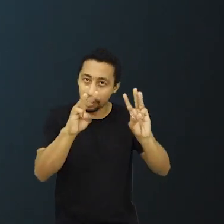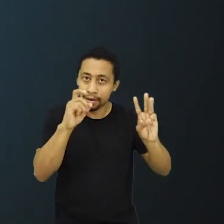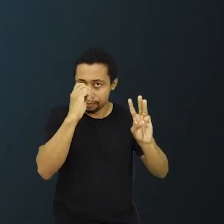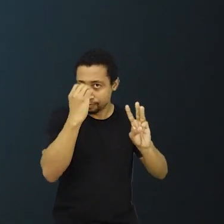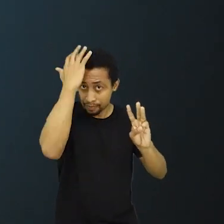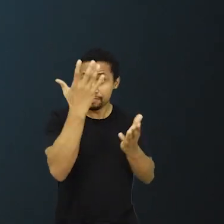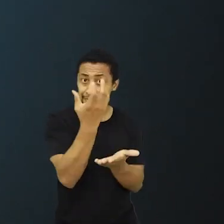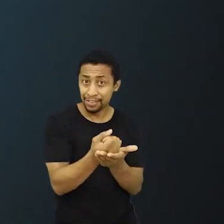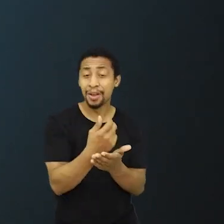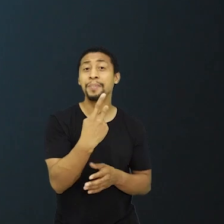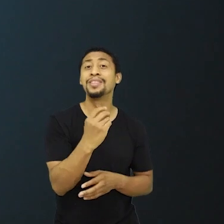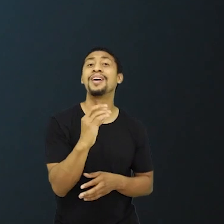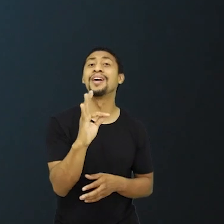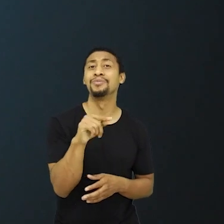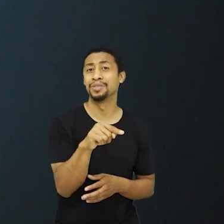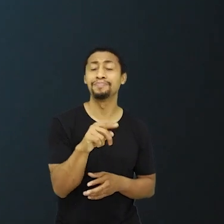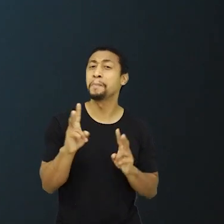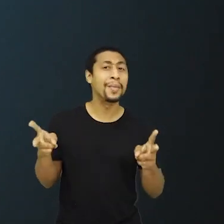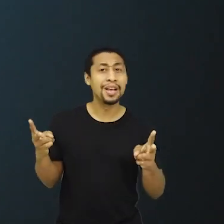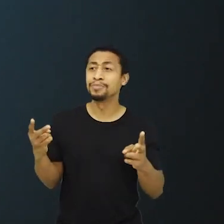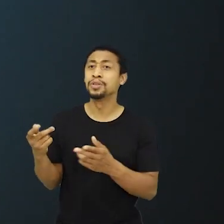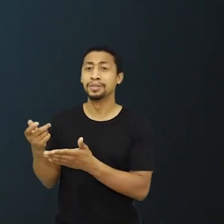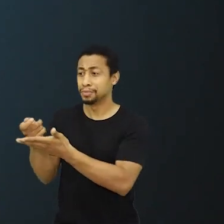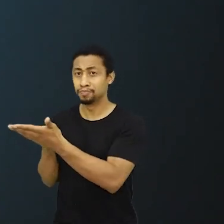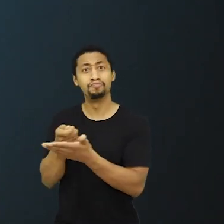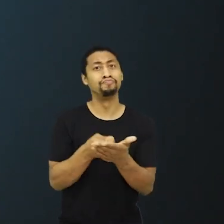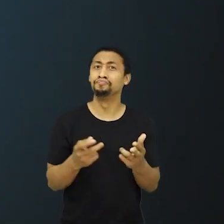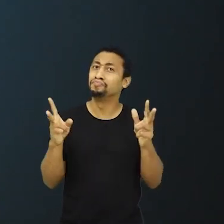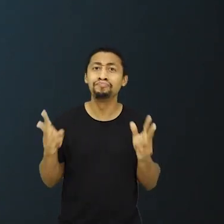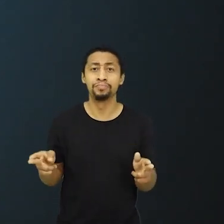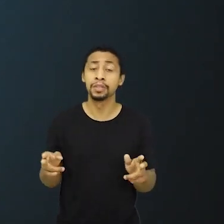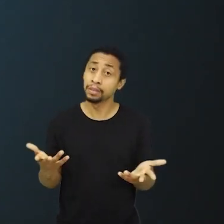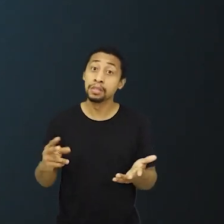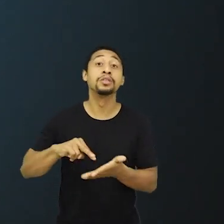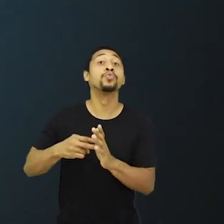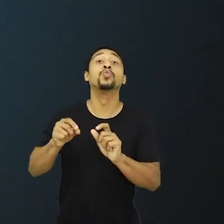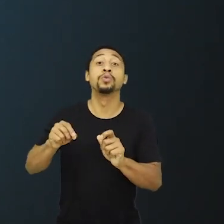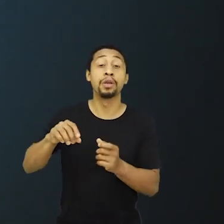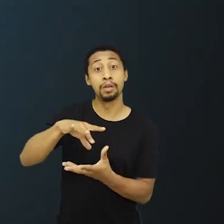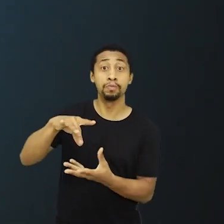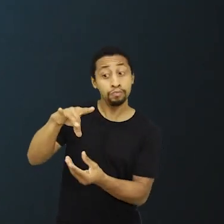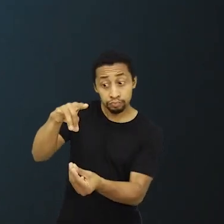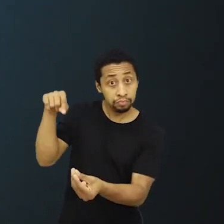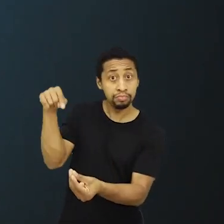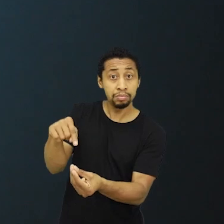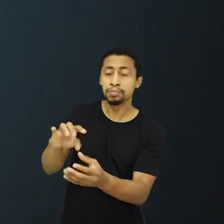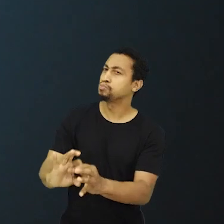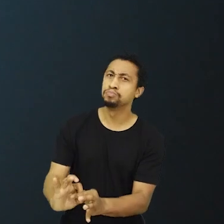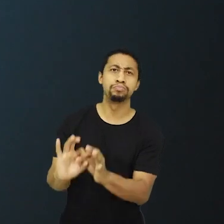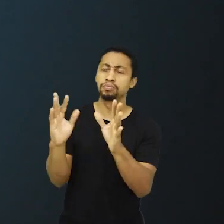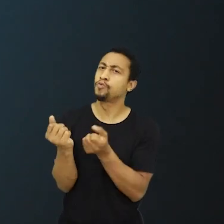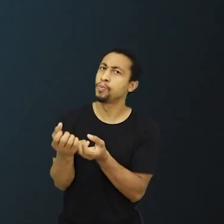na íntegra que ele escreveu no Estadão. Então, isso é uma democratização de acervo, isso foi também uma missão e faz parte, acho